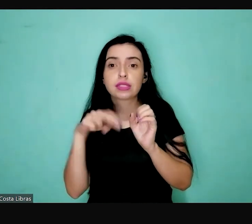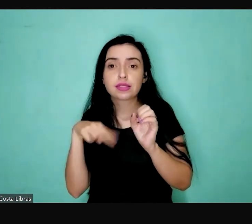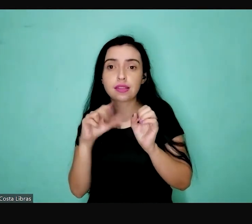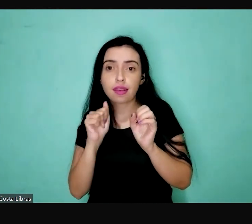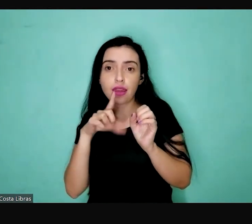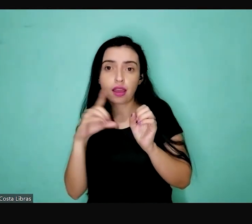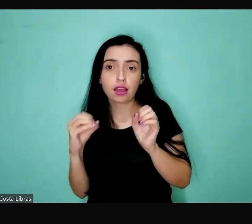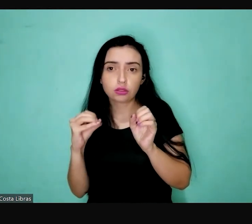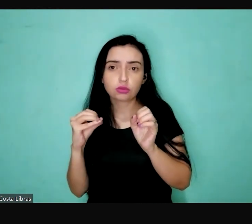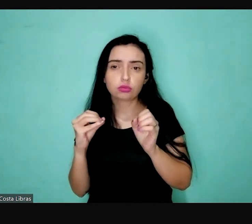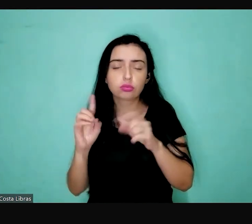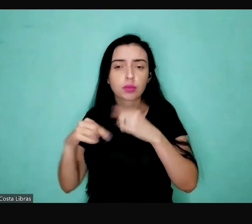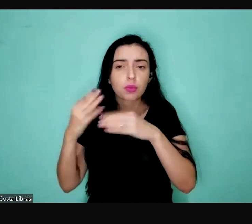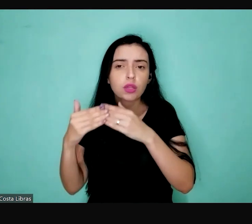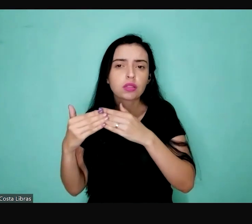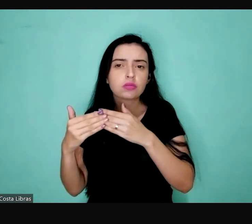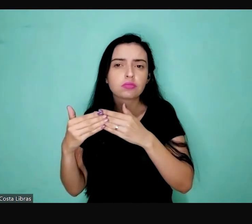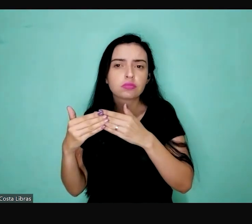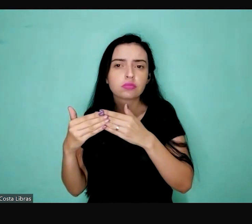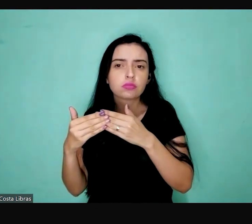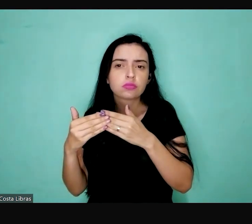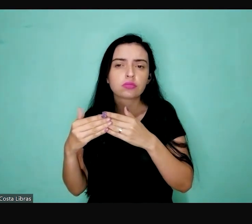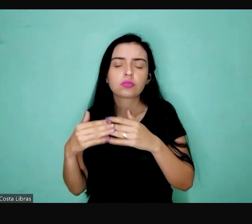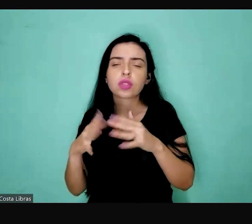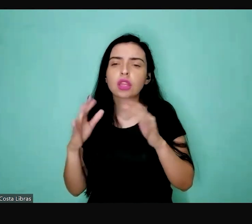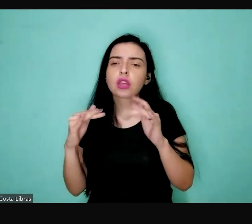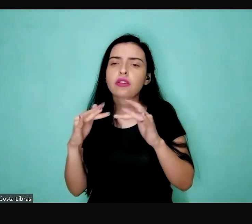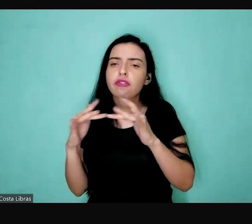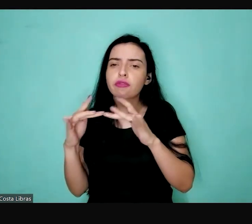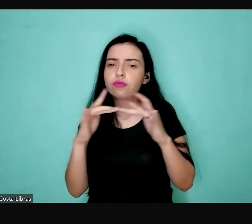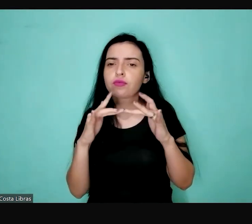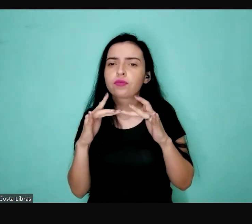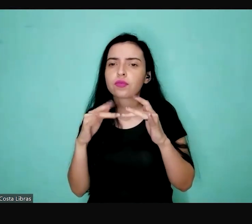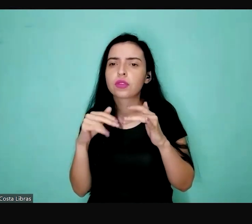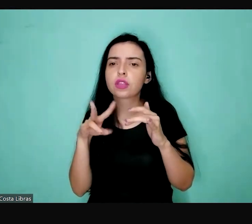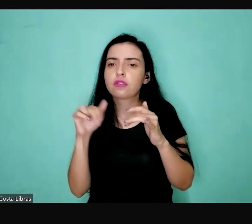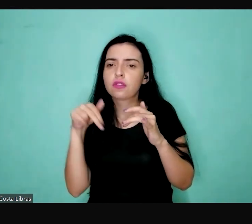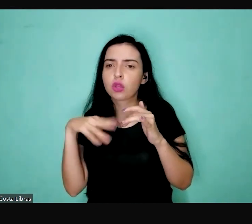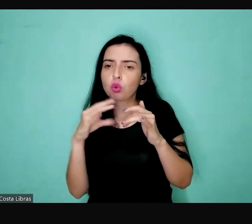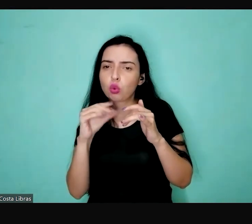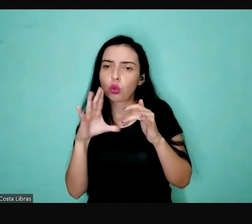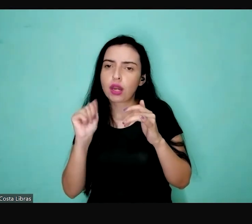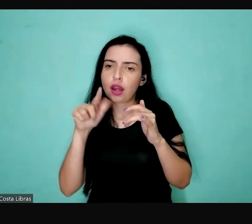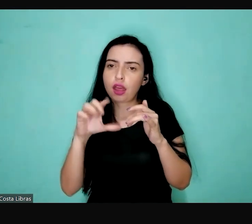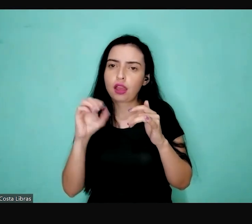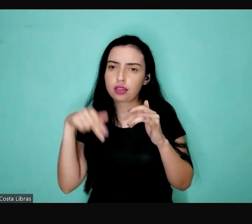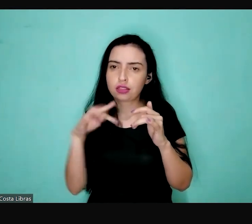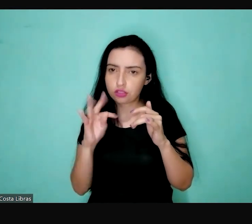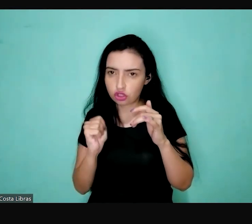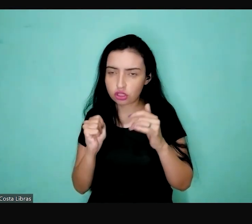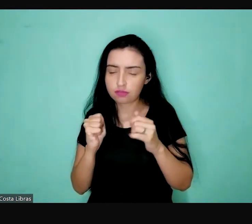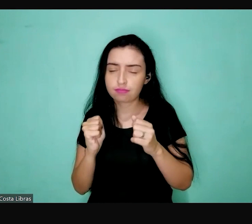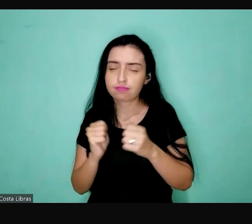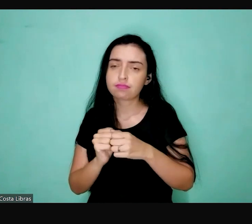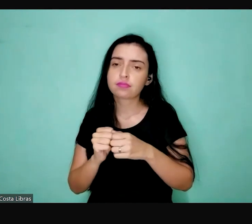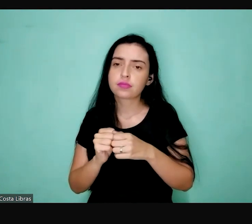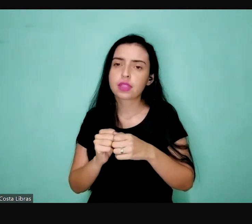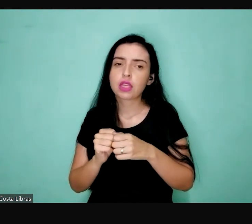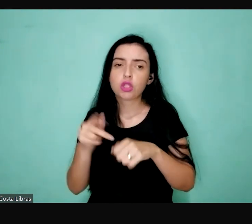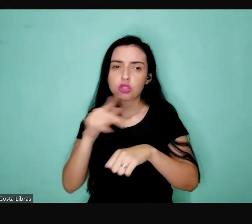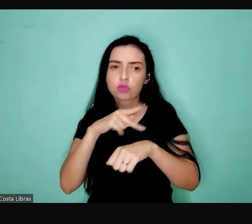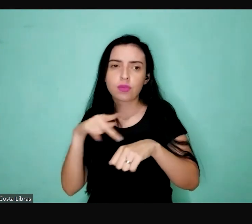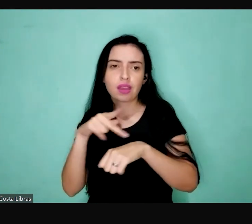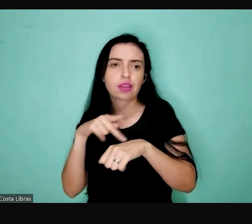vez, dava o efeito vinculante, que já é, em alguns sistemas, como no Estados Decisos americano, já é automático